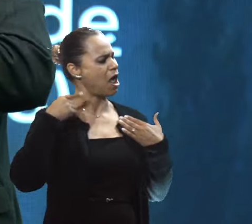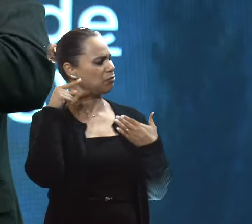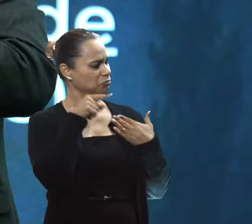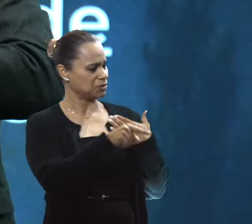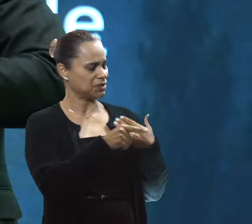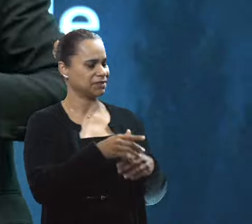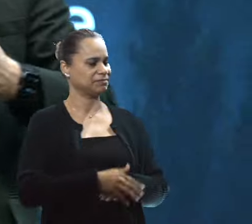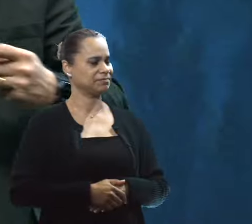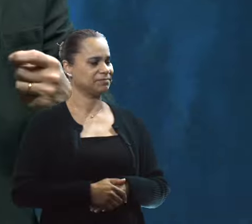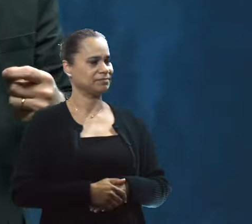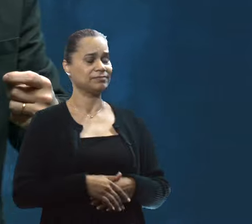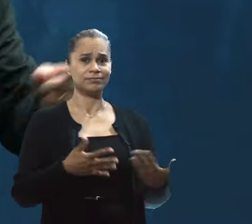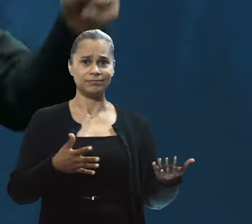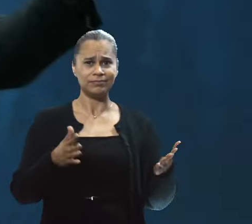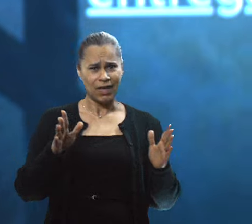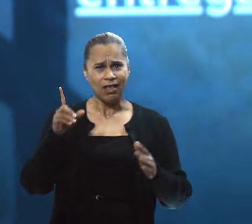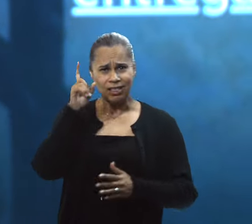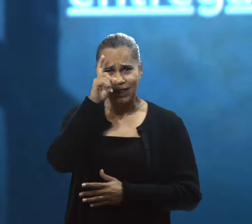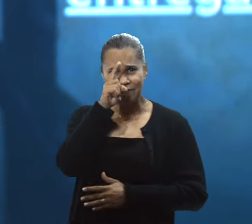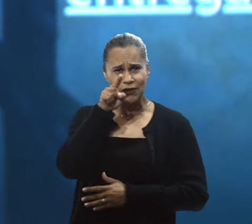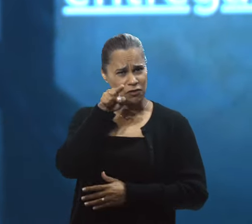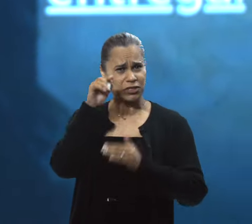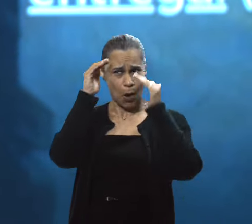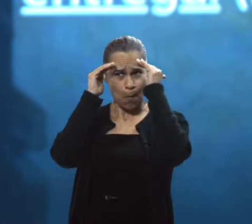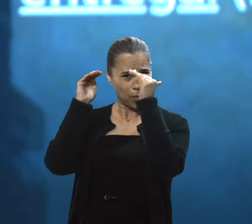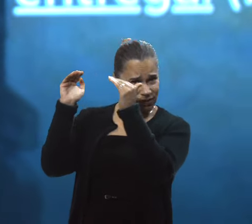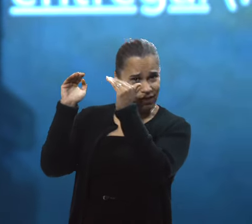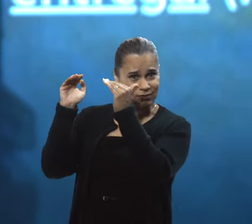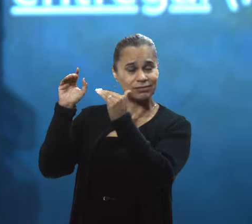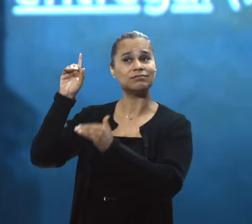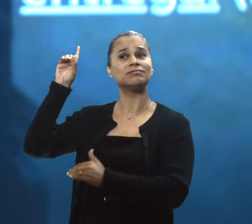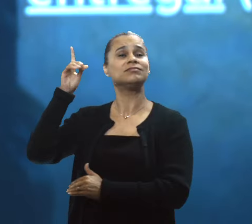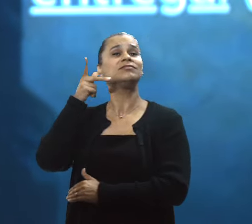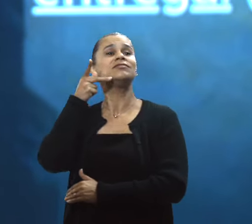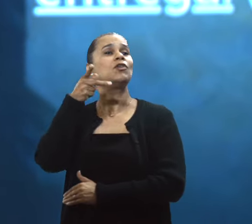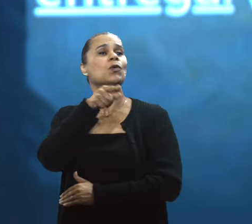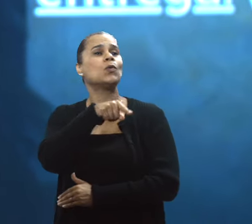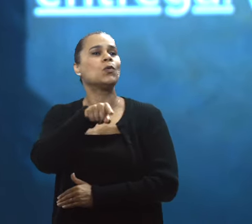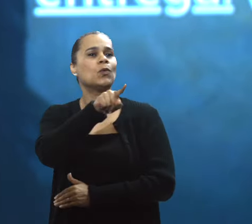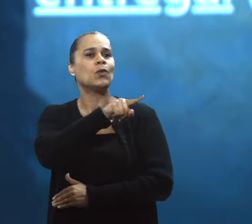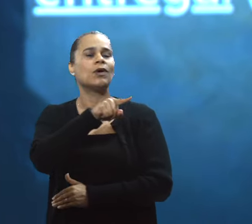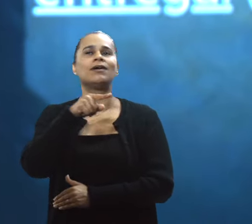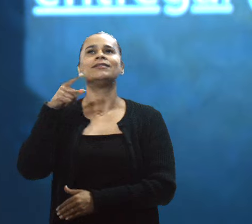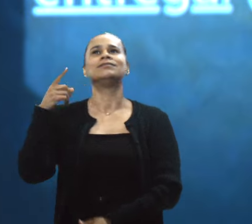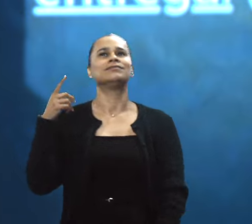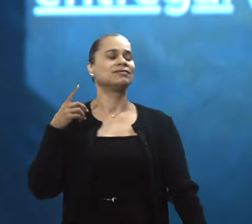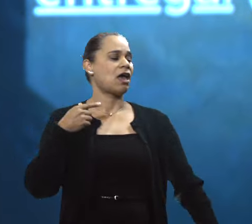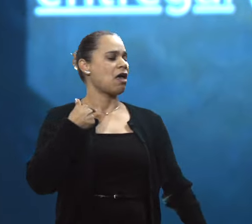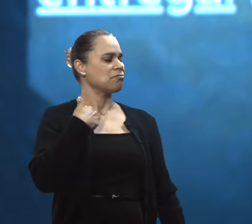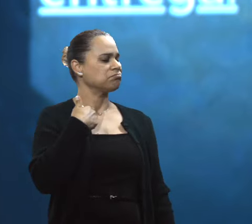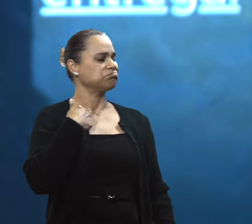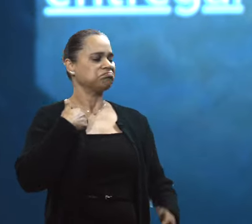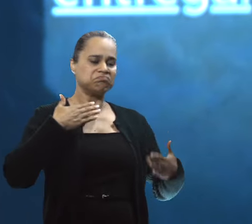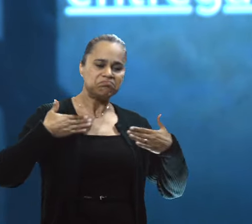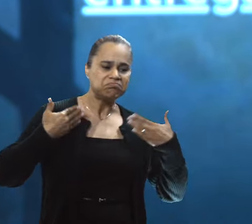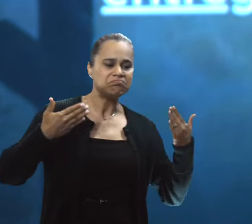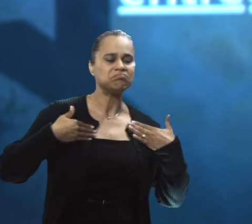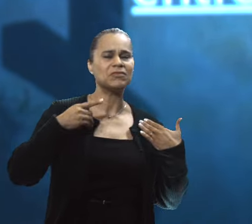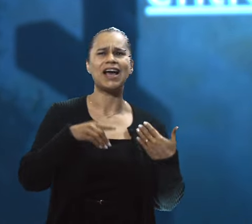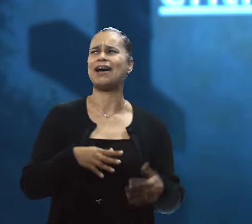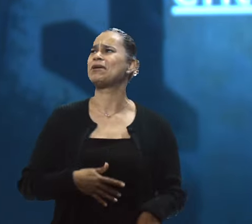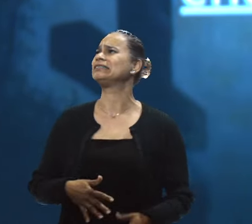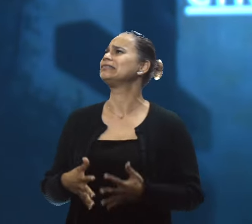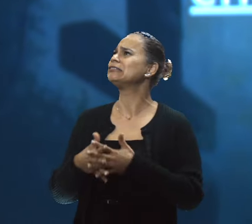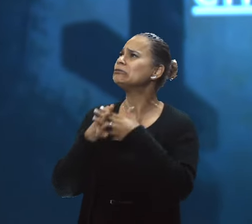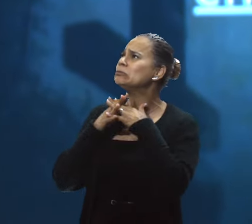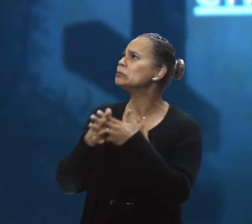você. Ei, está difícil, mas você está obedecendo? Deus está dizendo para você: eu me alegro de você. Ah, está